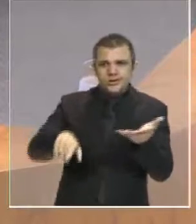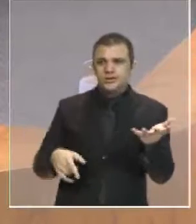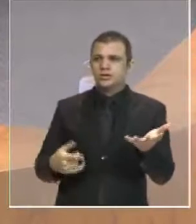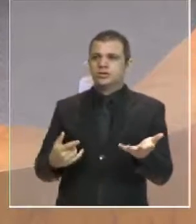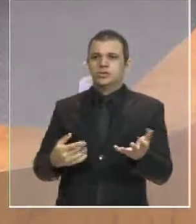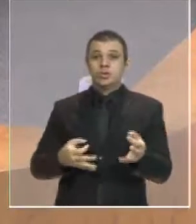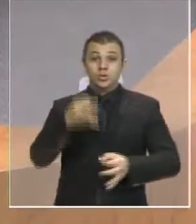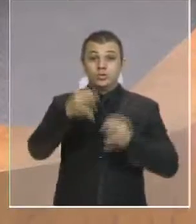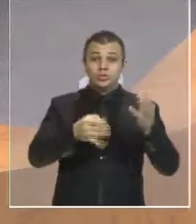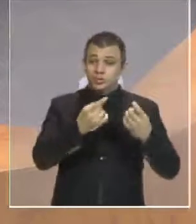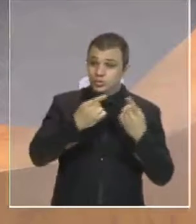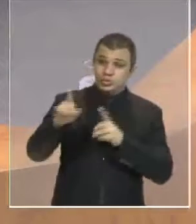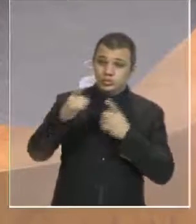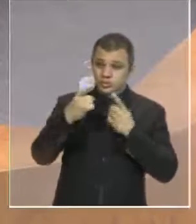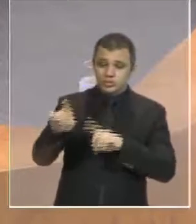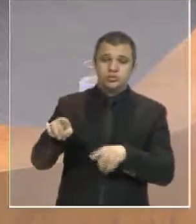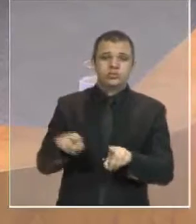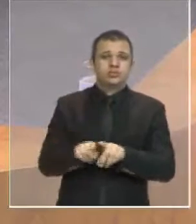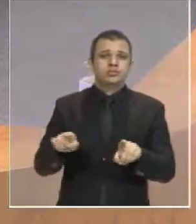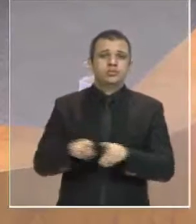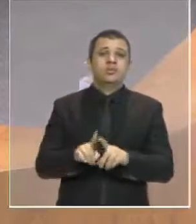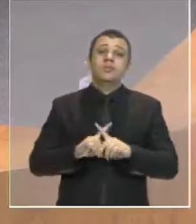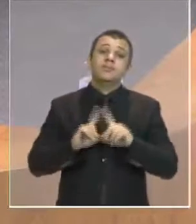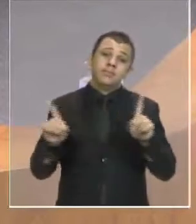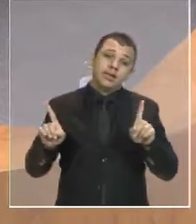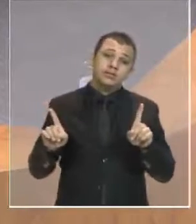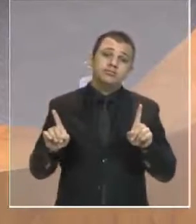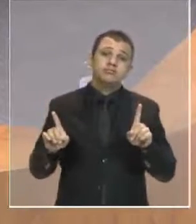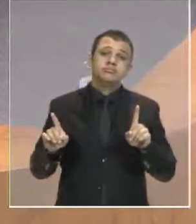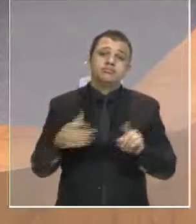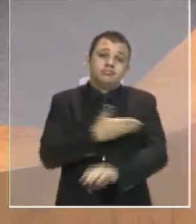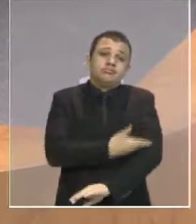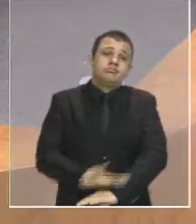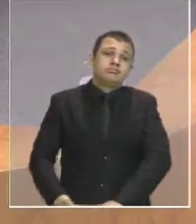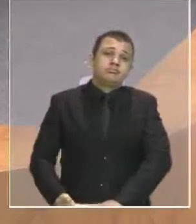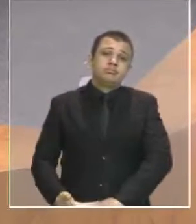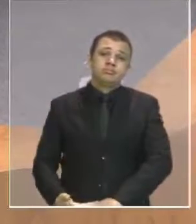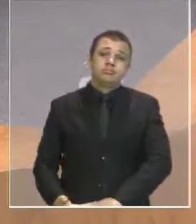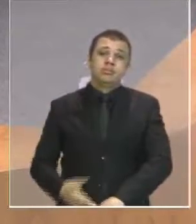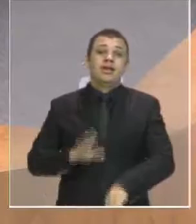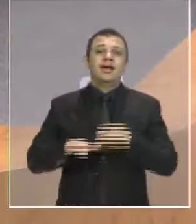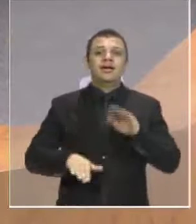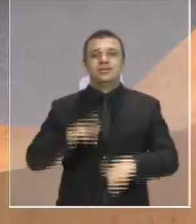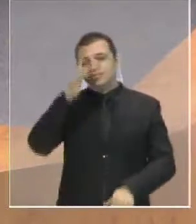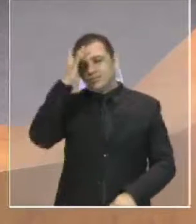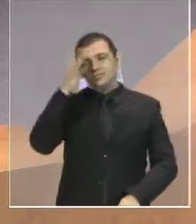Mas como é a prática, muitas das vezes se perdem pelo caminho.